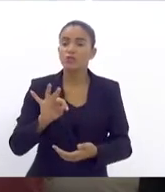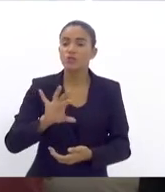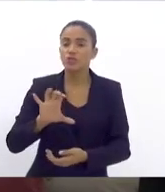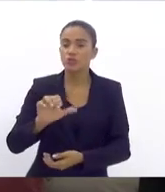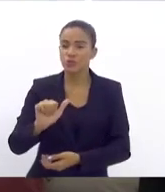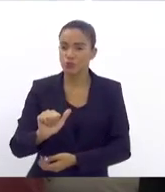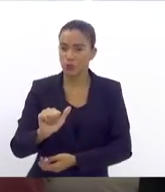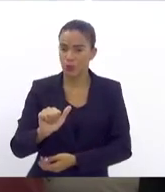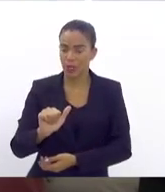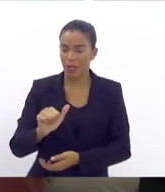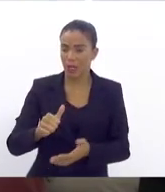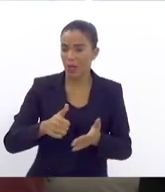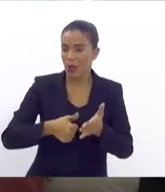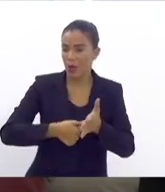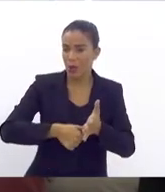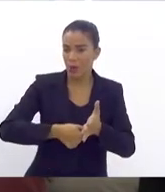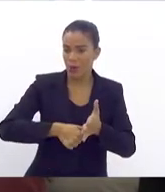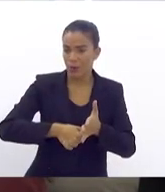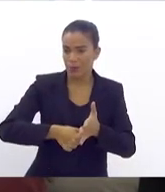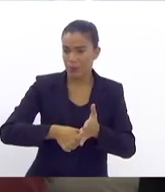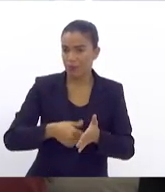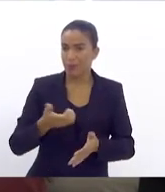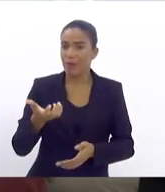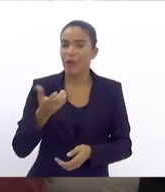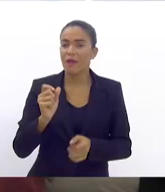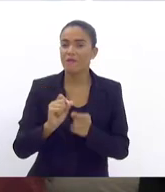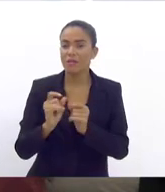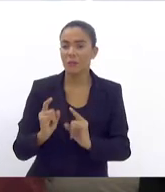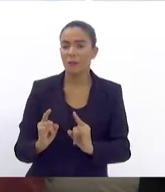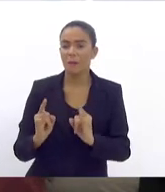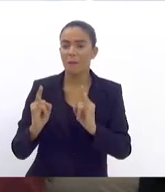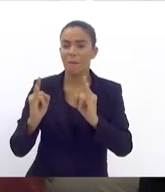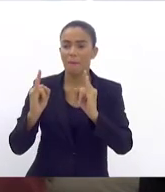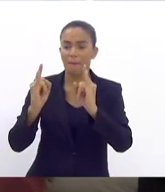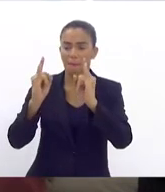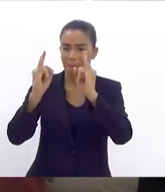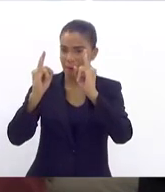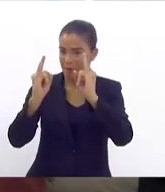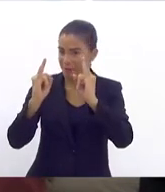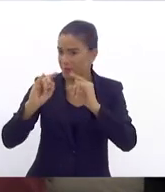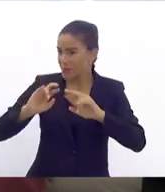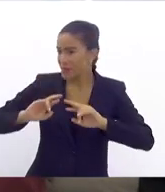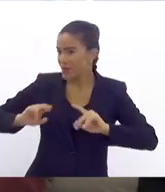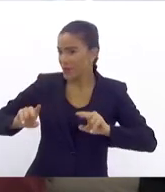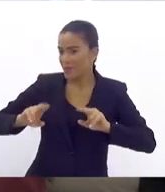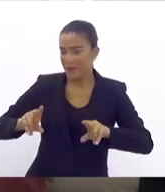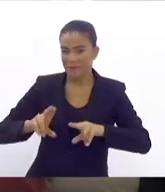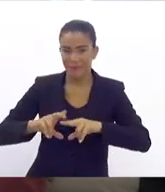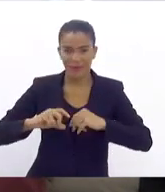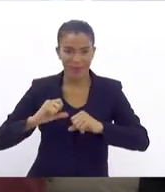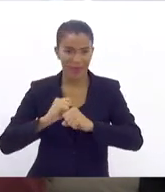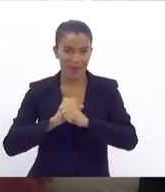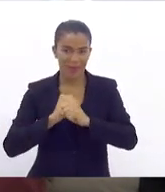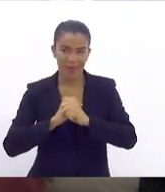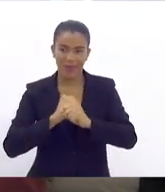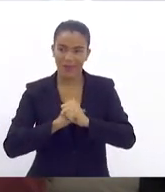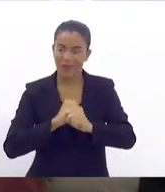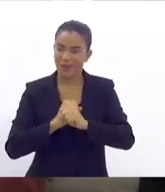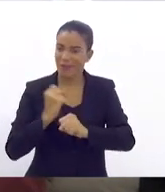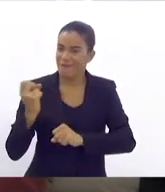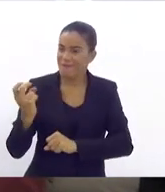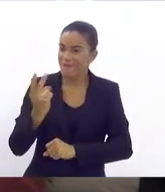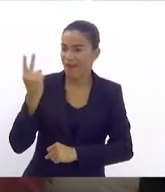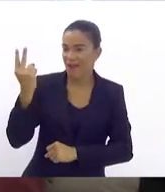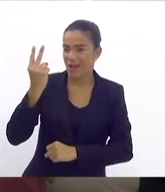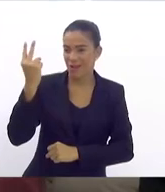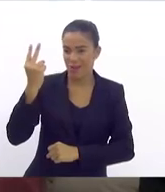Porque queriam fazer um grande espigão. Não é porque aquela construção tem um valor